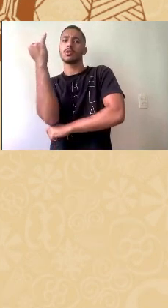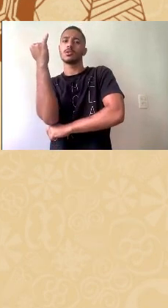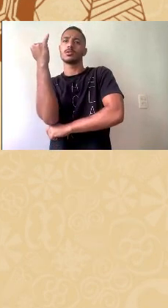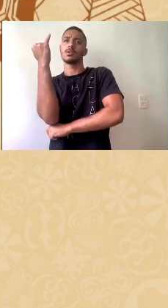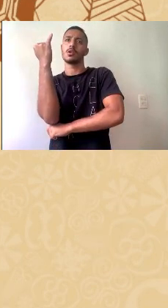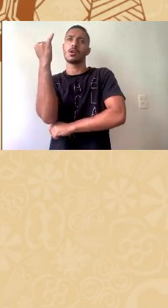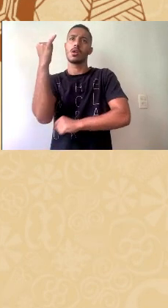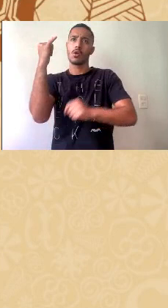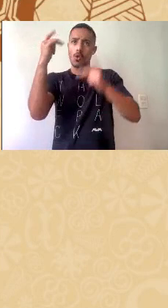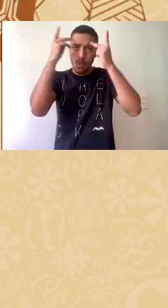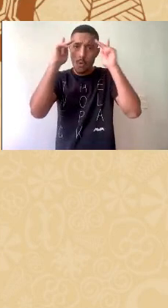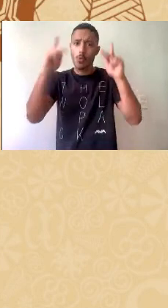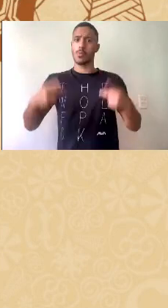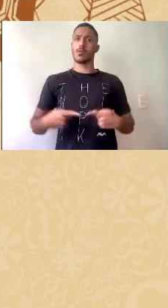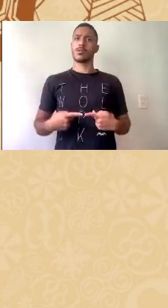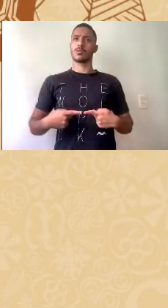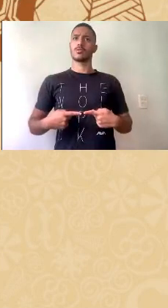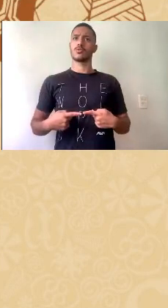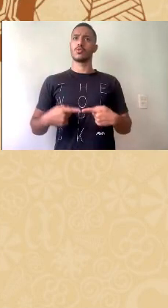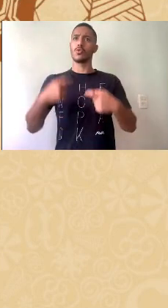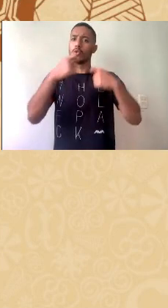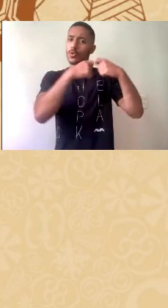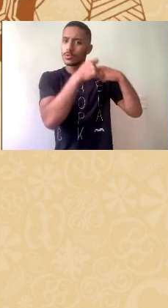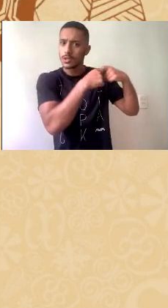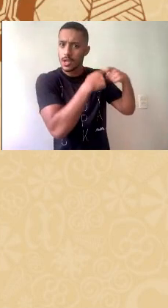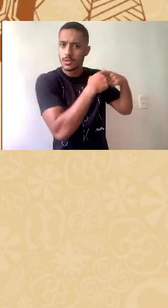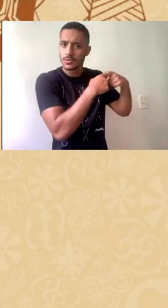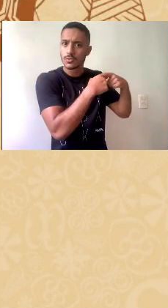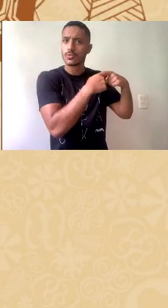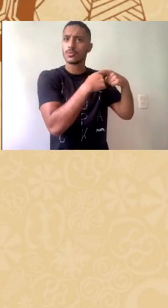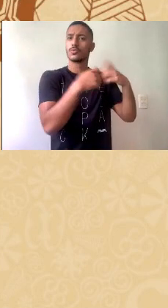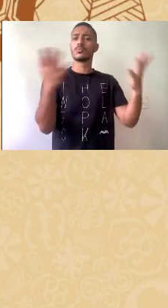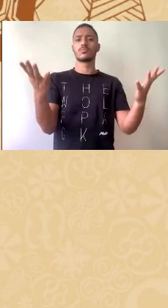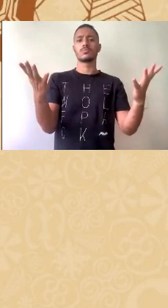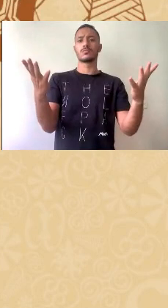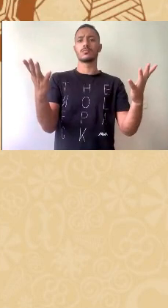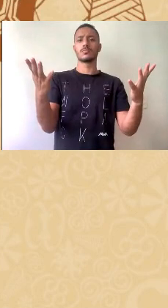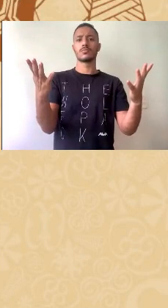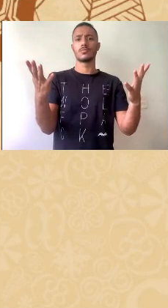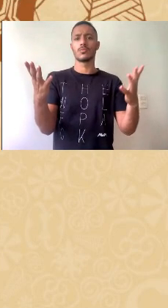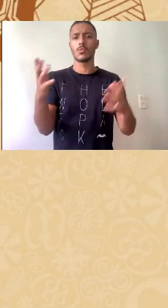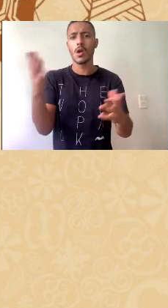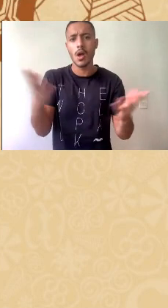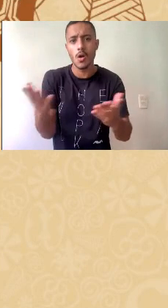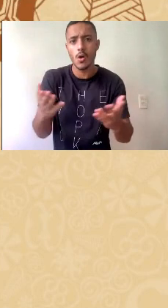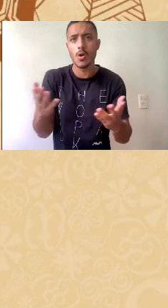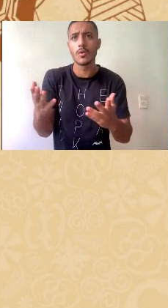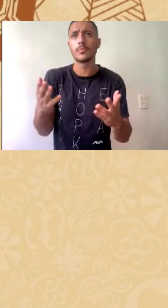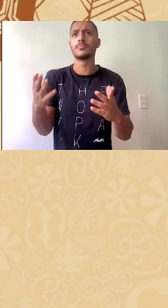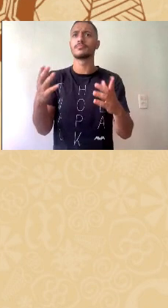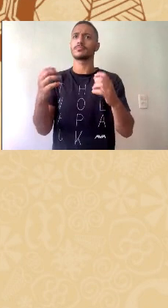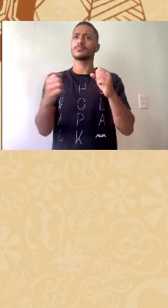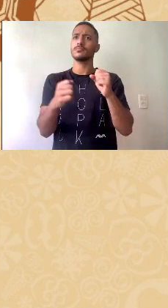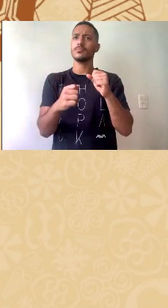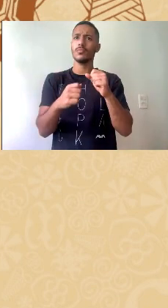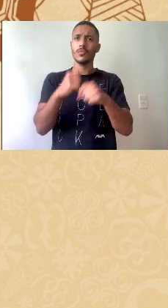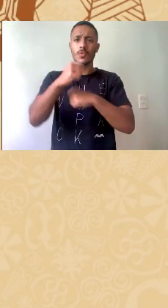agenda, né? Principalmente nessa segunda metade do século XX, de muitos dos movimentos. Né? Então,